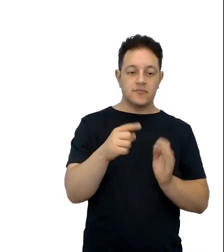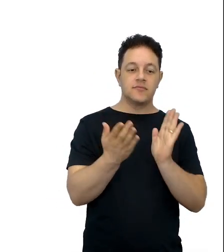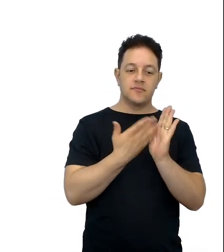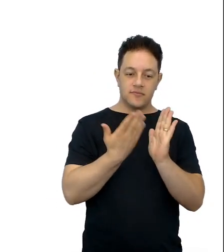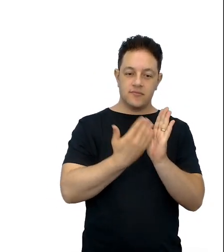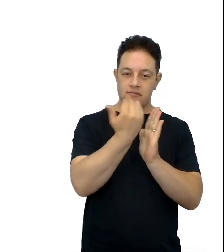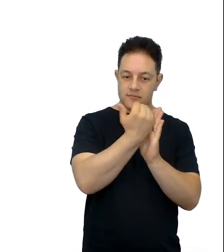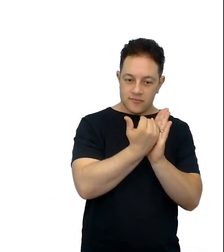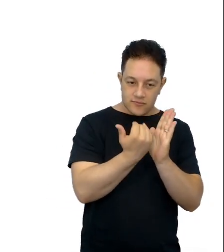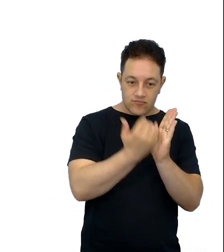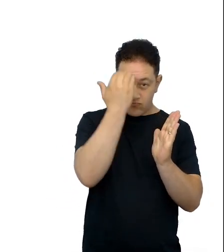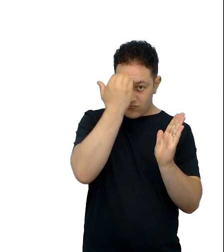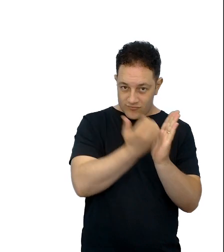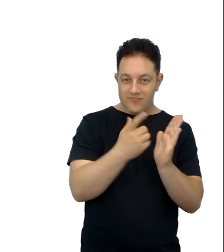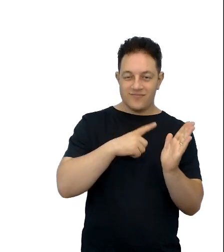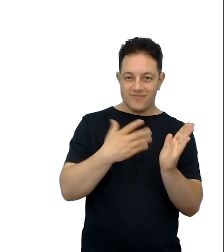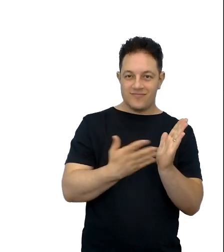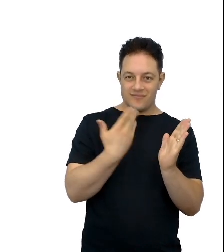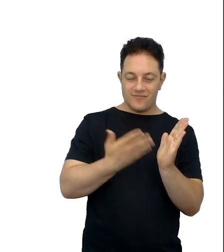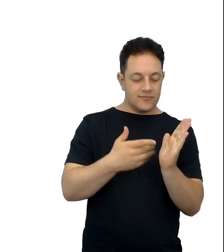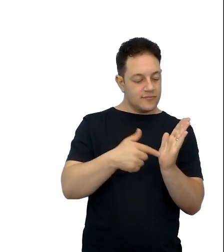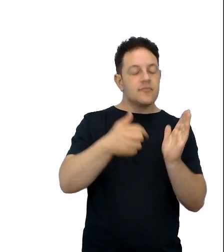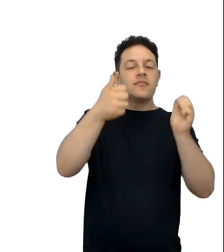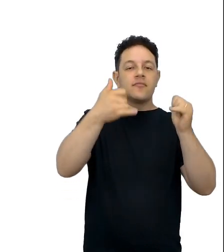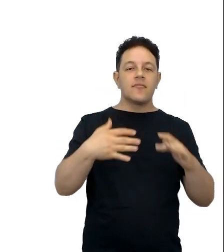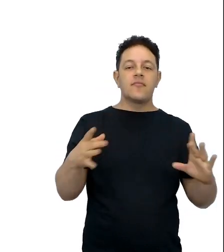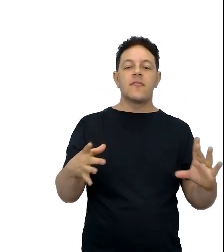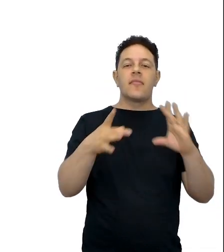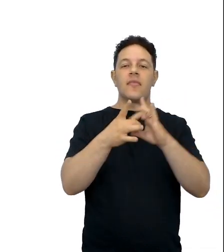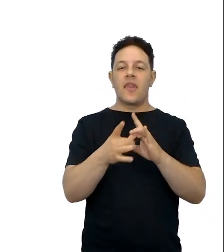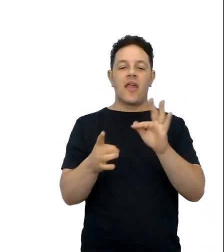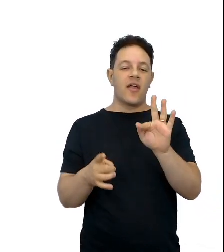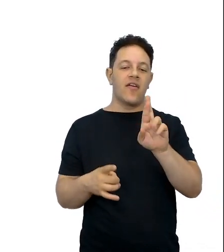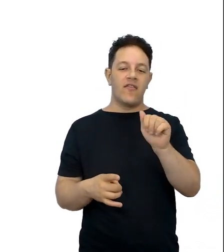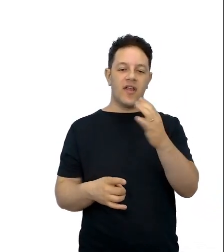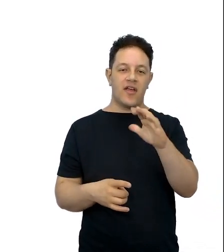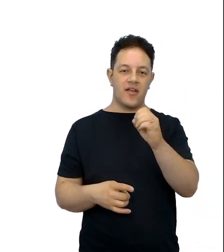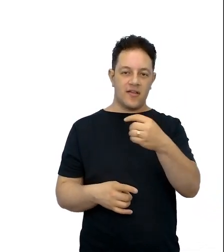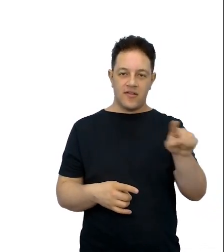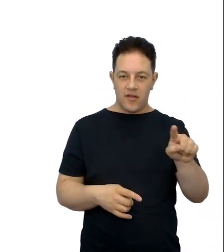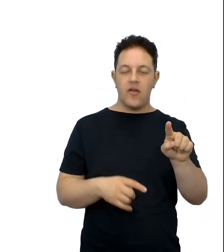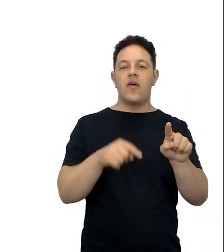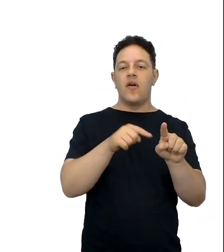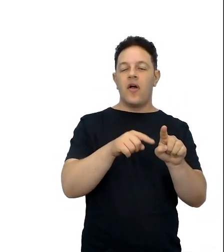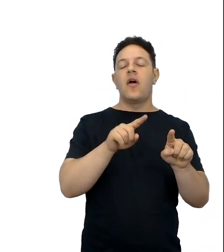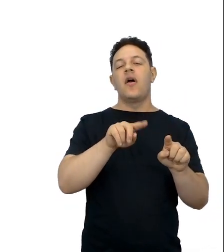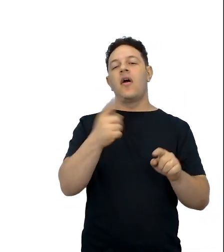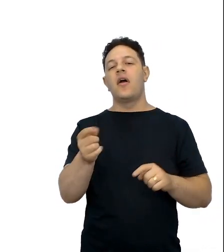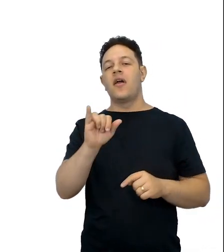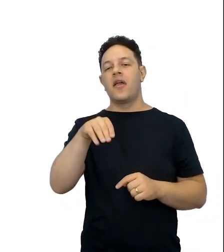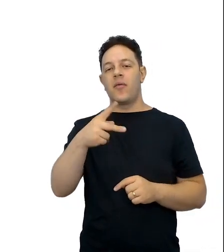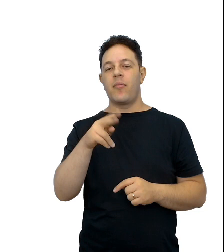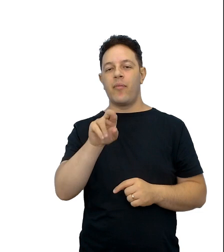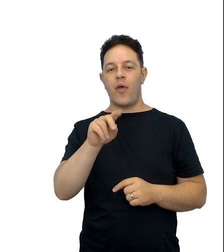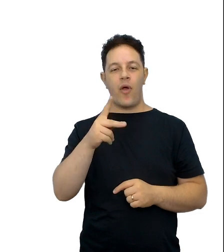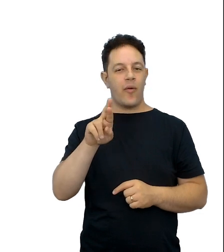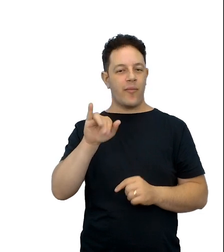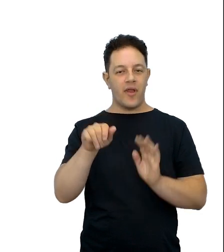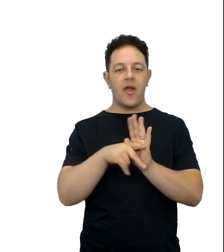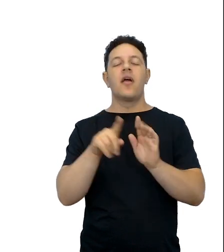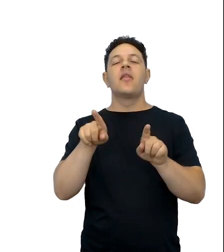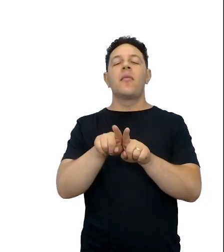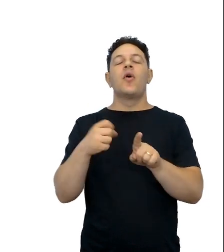o caderno, ela fala de associar uma fração, ela trabalha com fração imprópria e números mistos. Será que isso